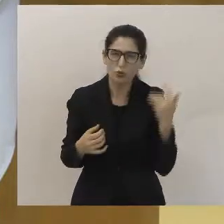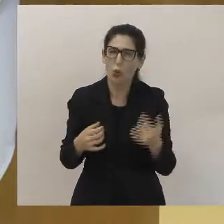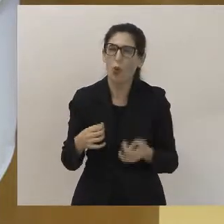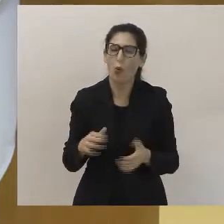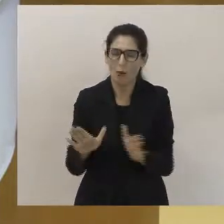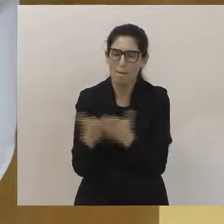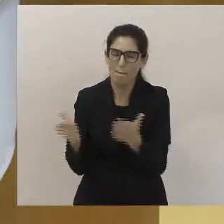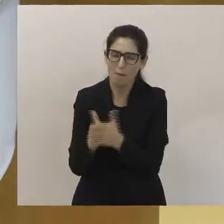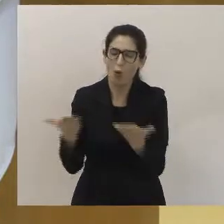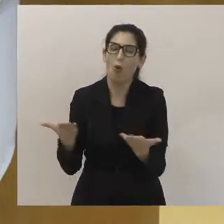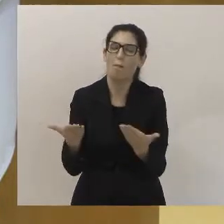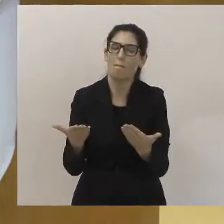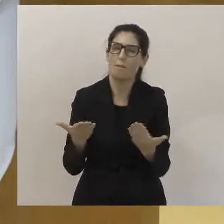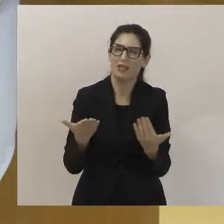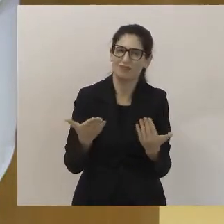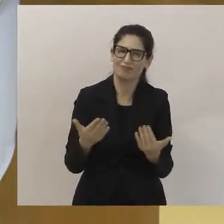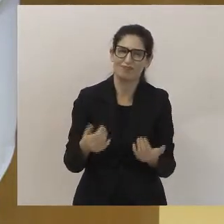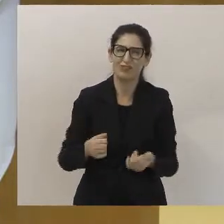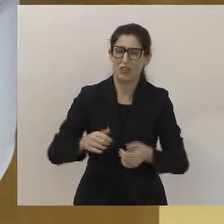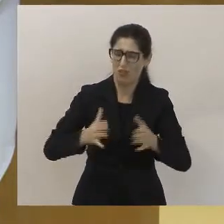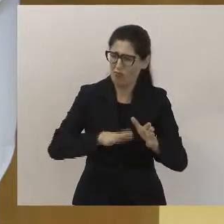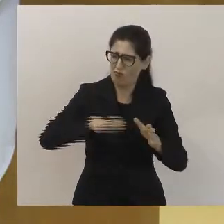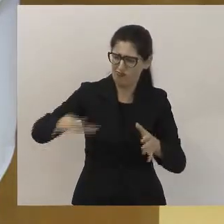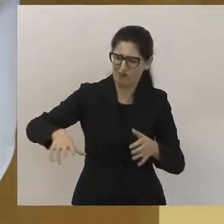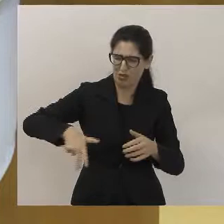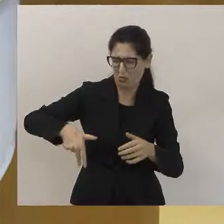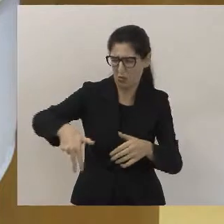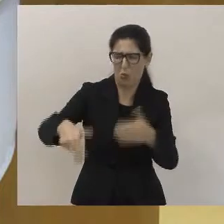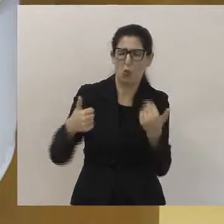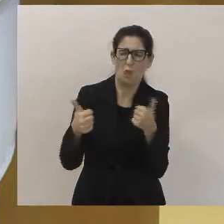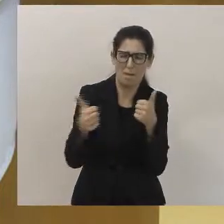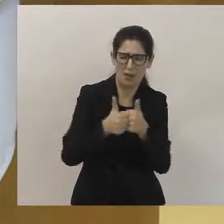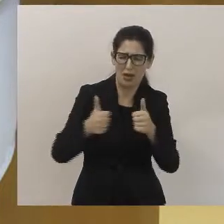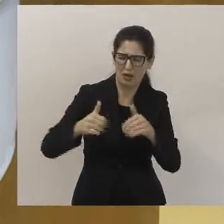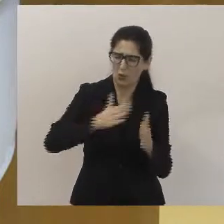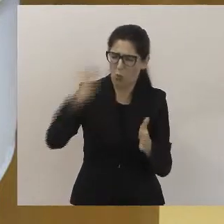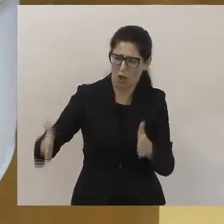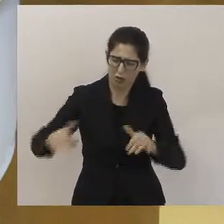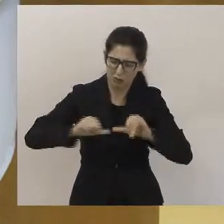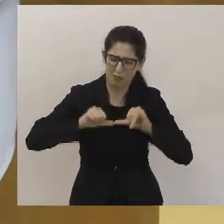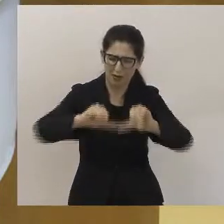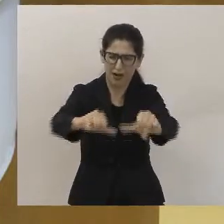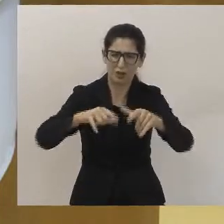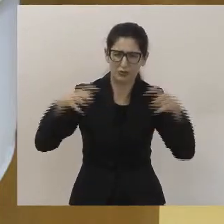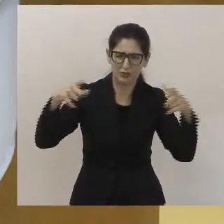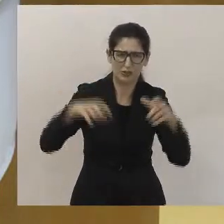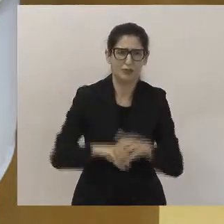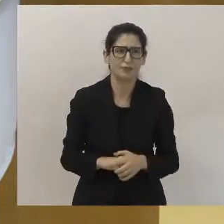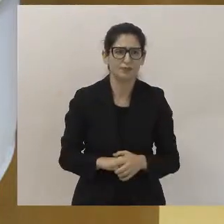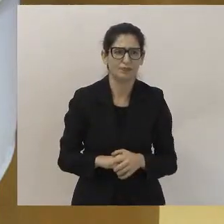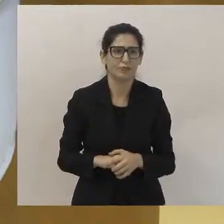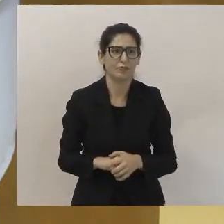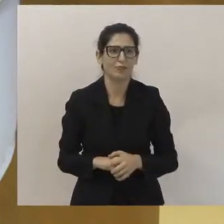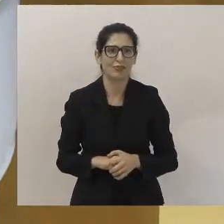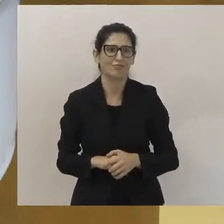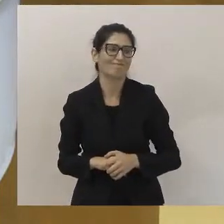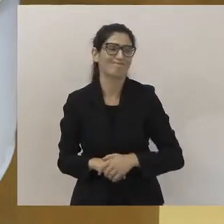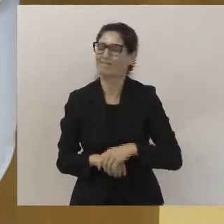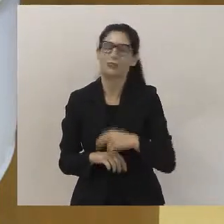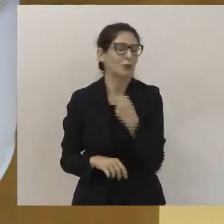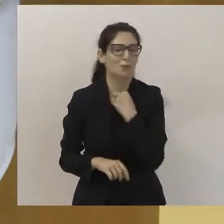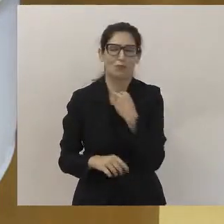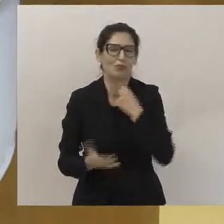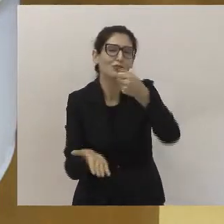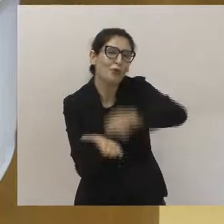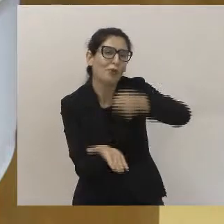sabe da situação mas o município não pode obrigar as pessoas a ir para um abrigo não pode é que